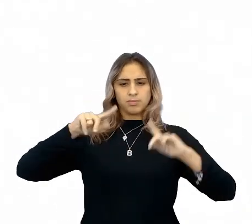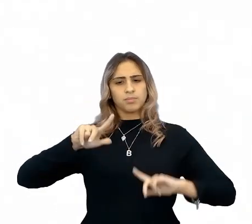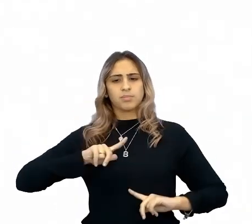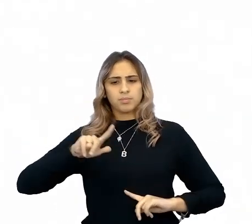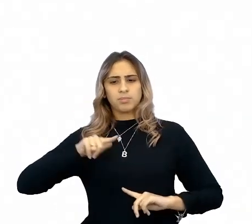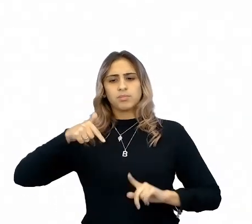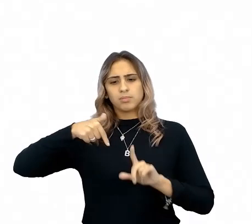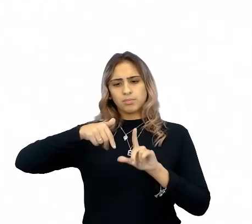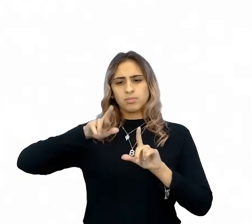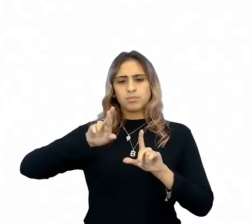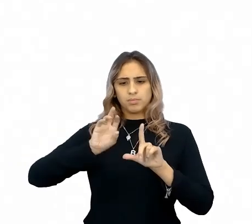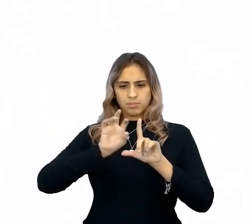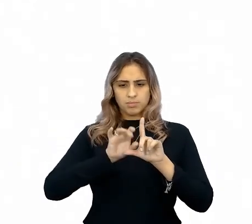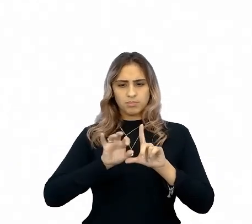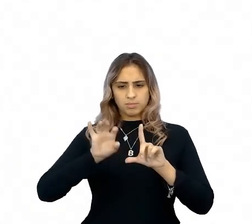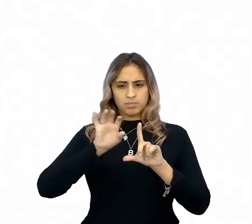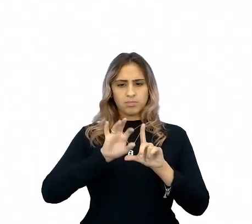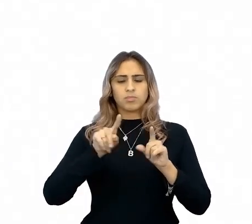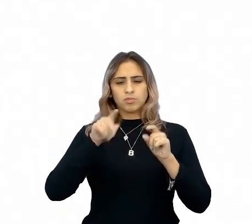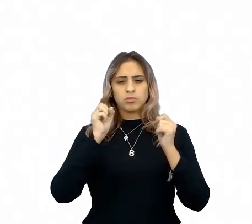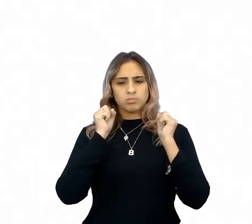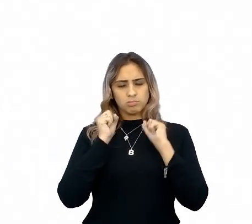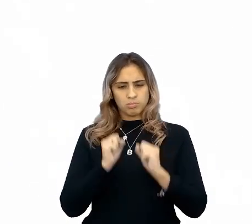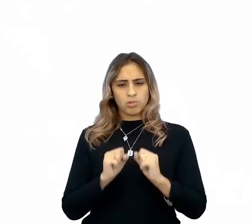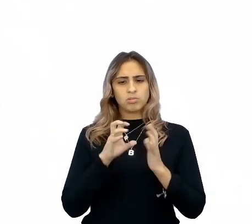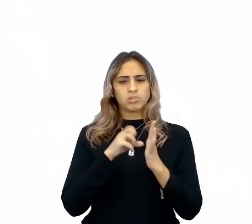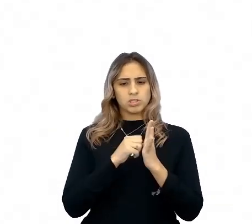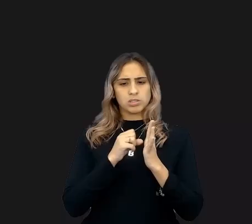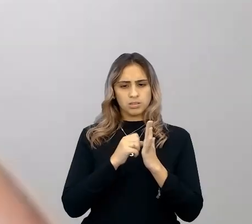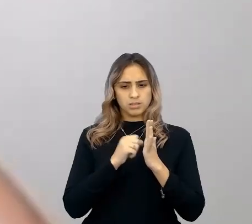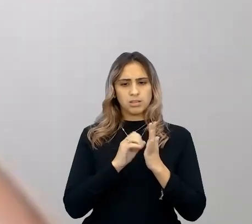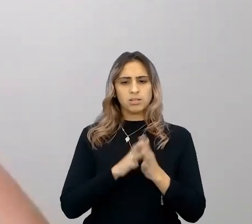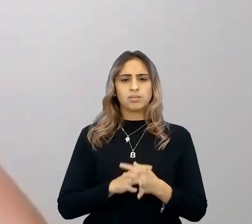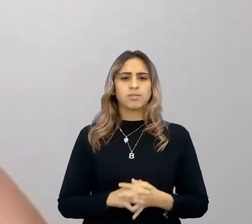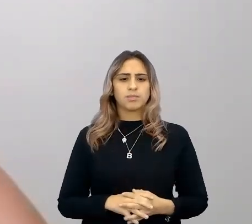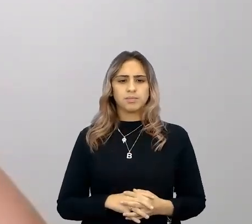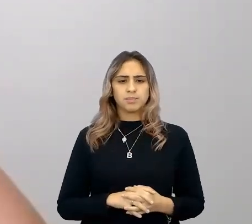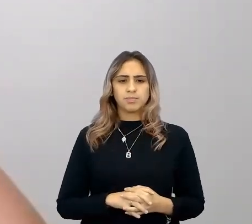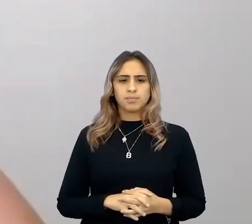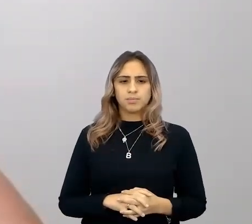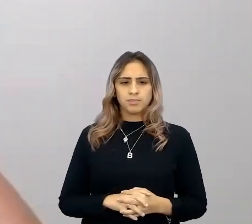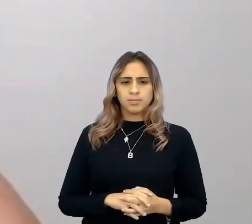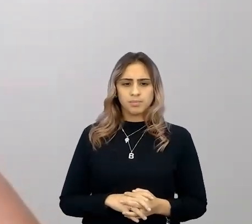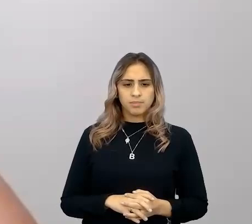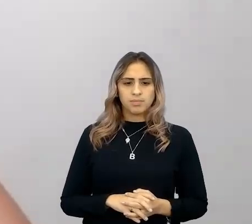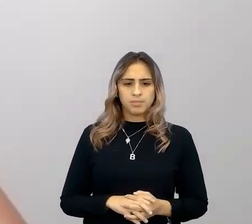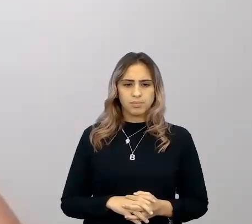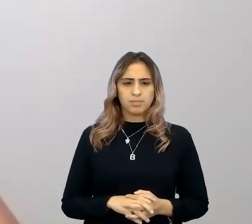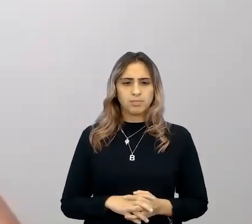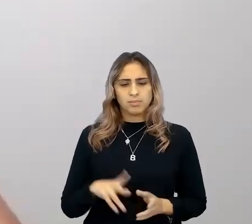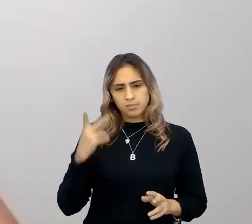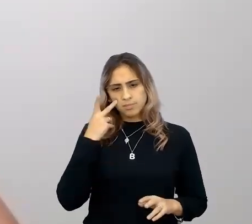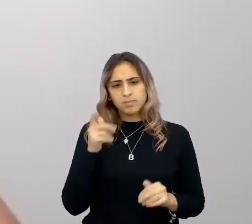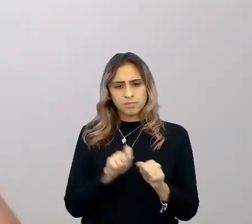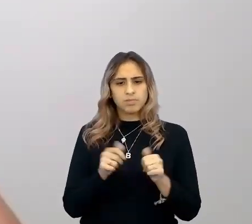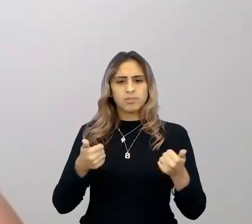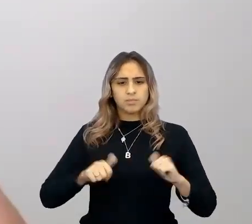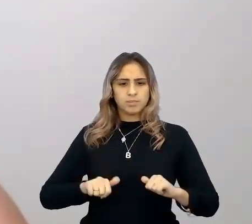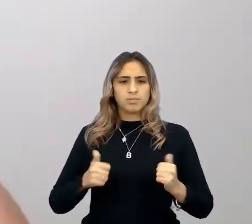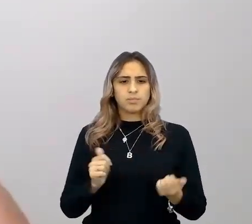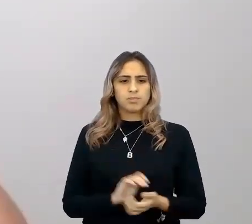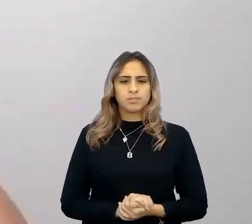o QR Code que vocês podem acessar para fazer a